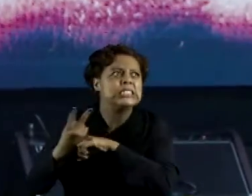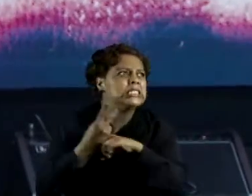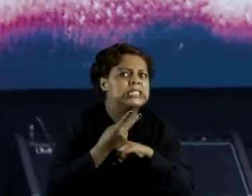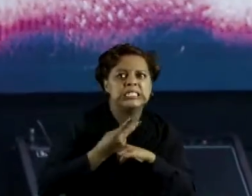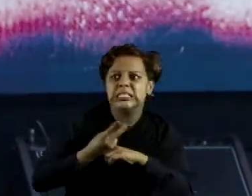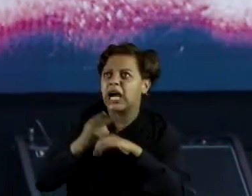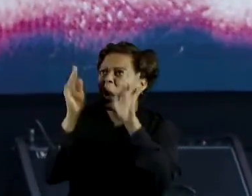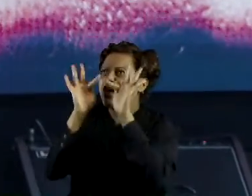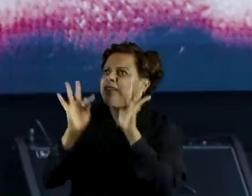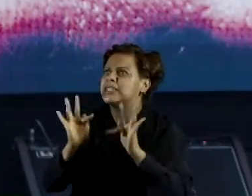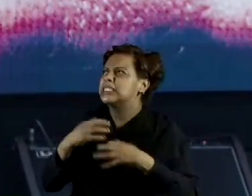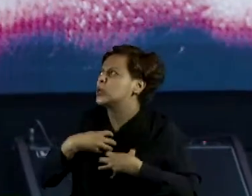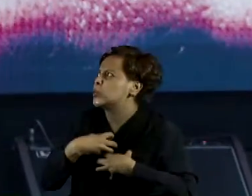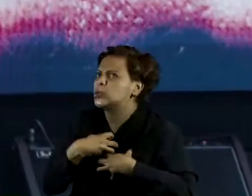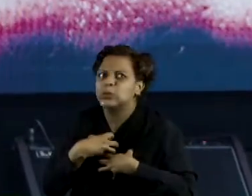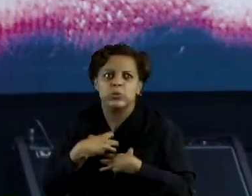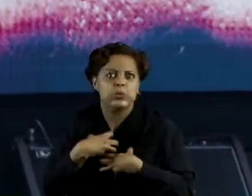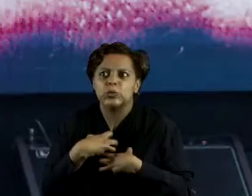acabam